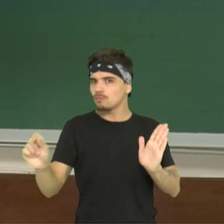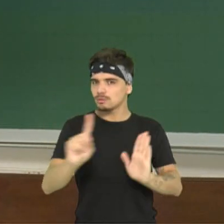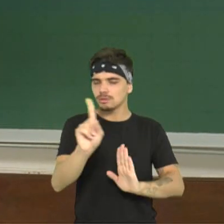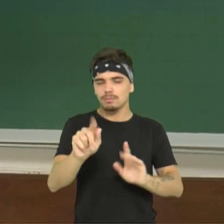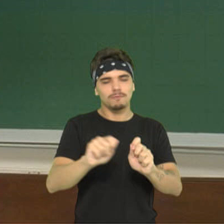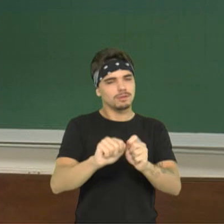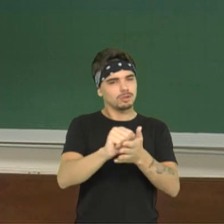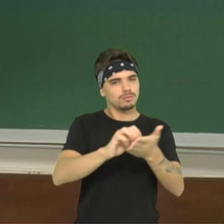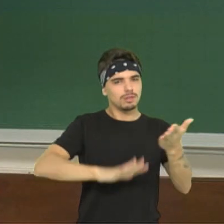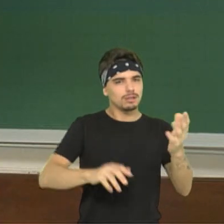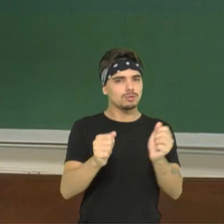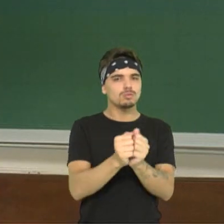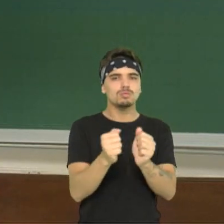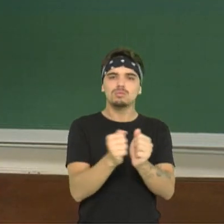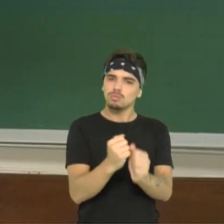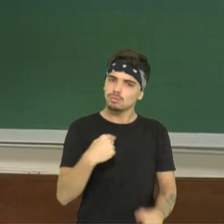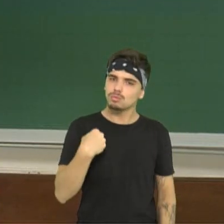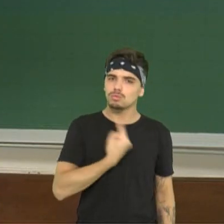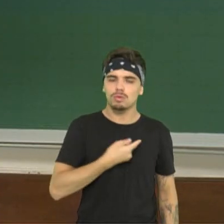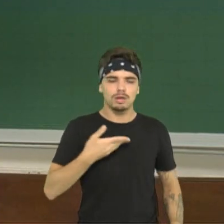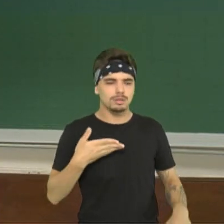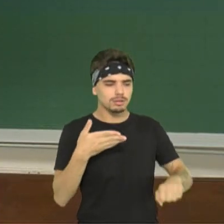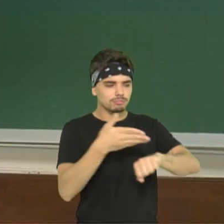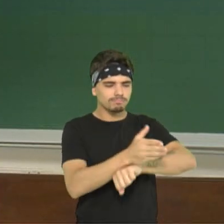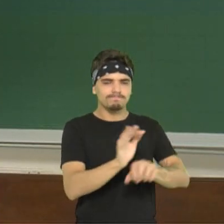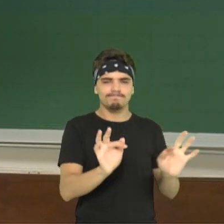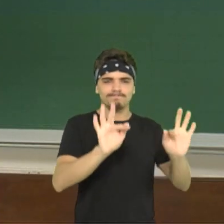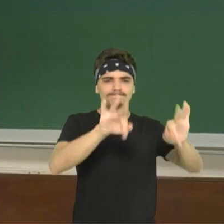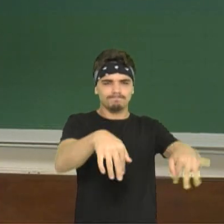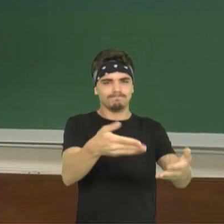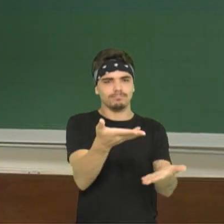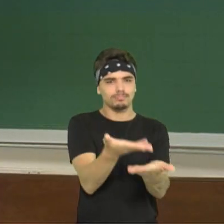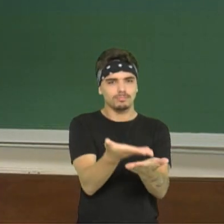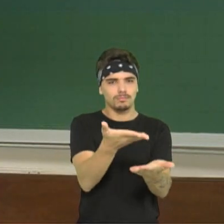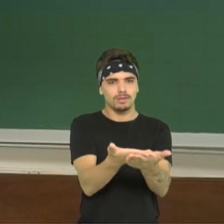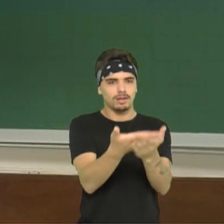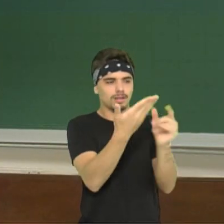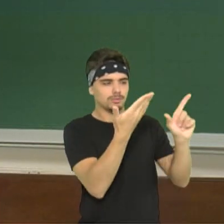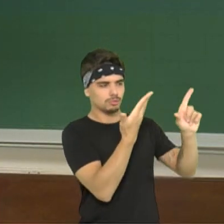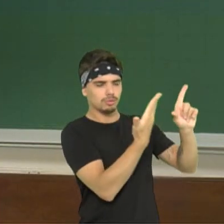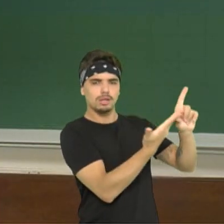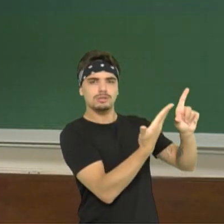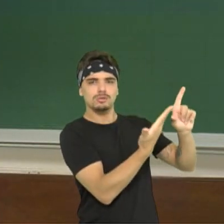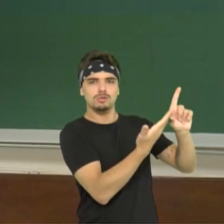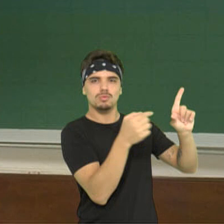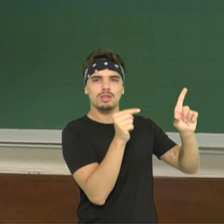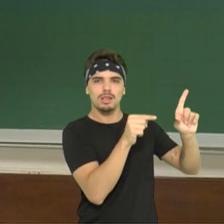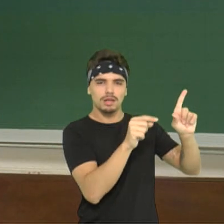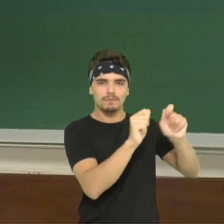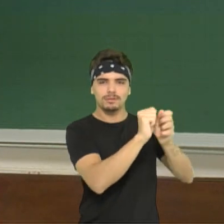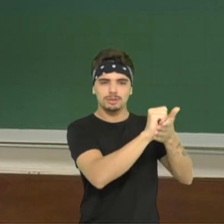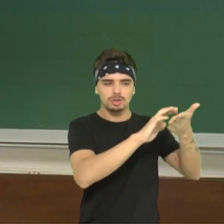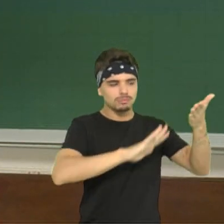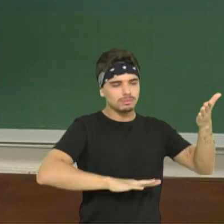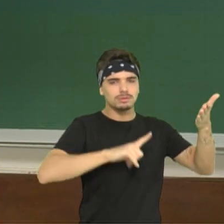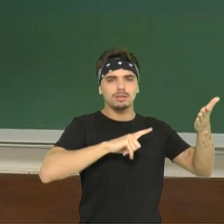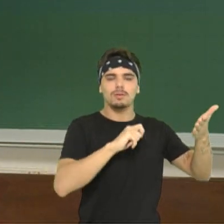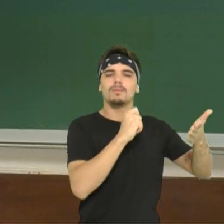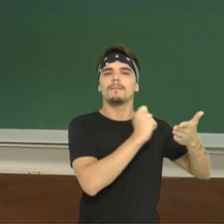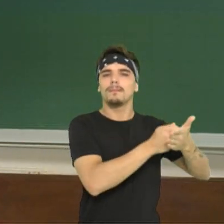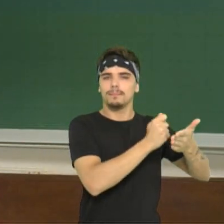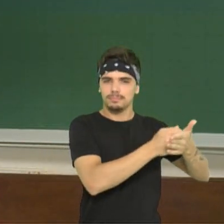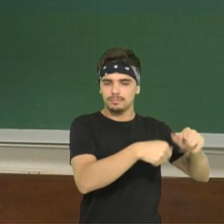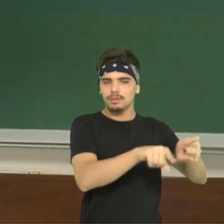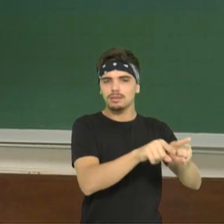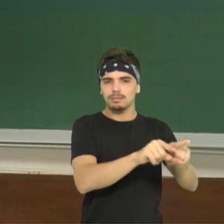com a professora, vá ao final da aula lá no seu Google Classroom, faça as atividades